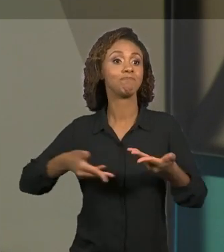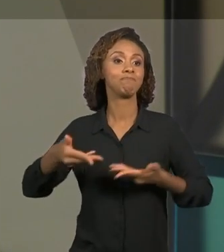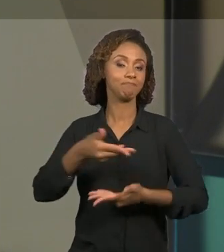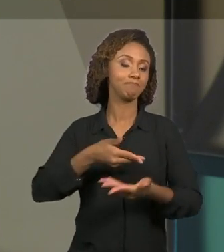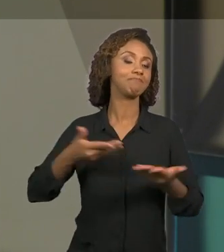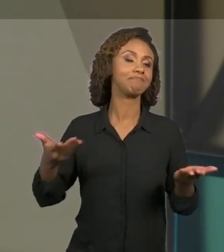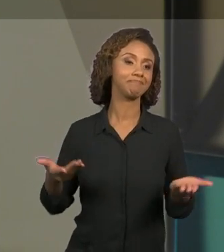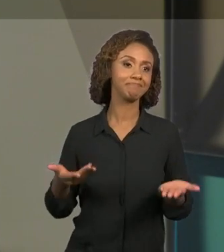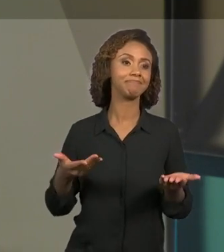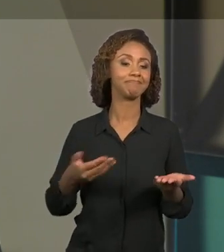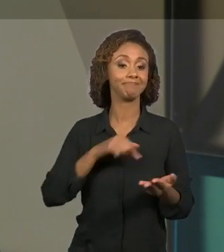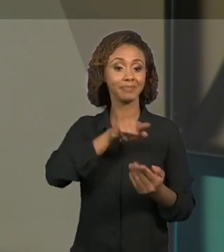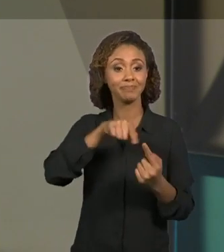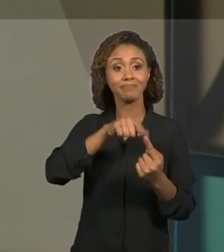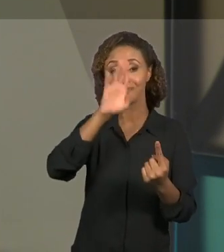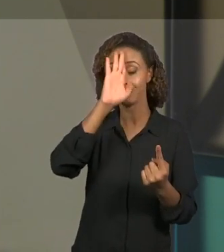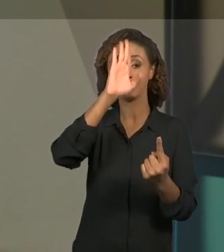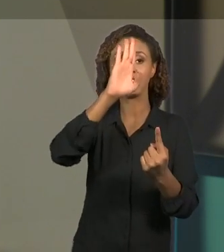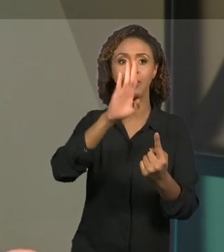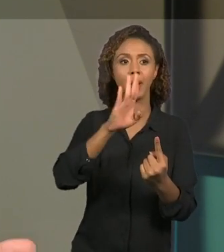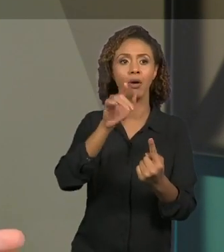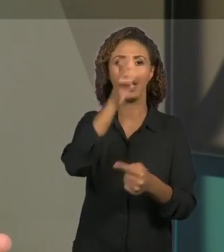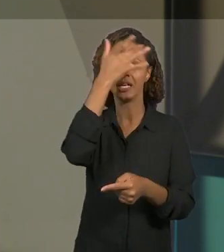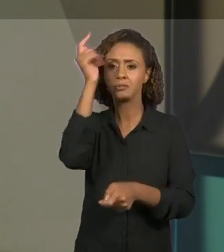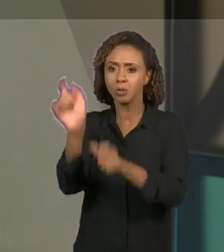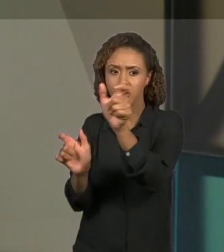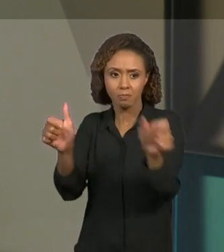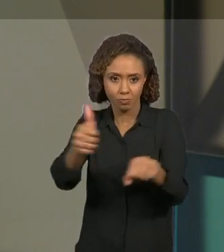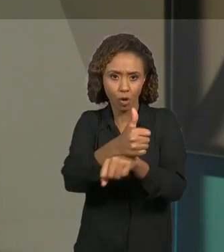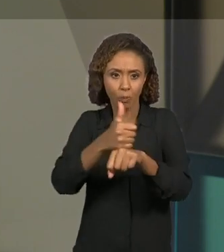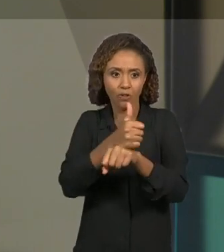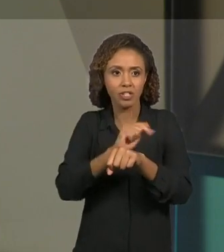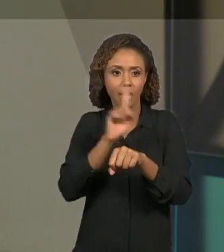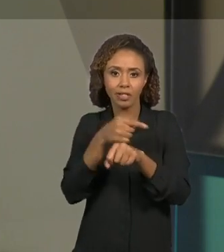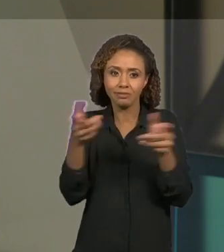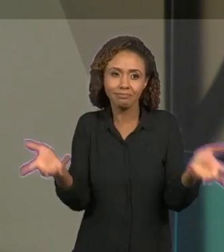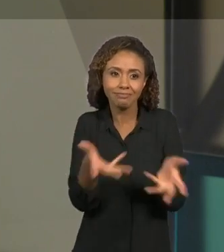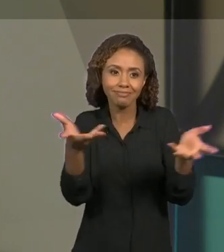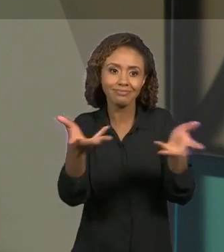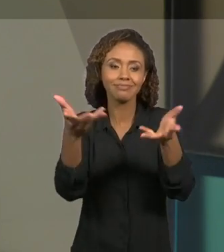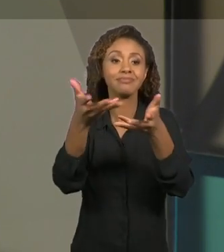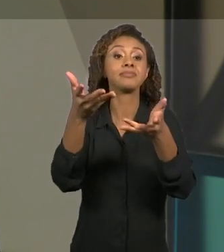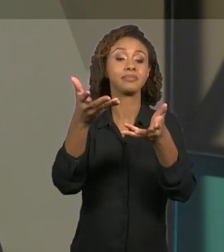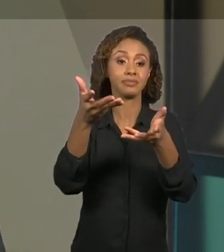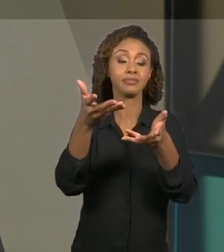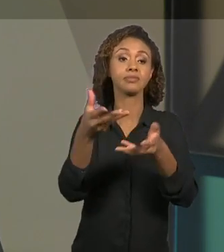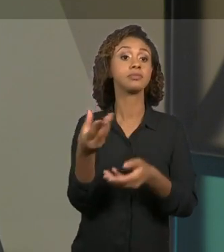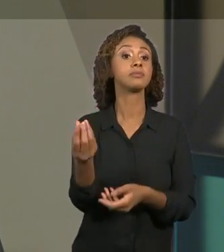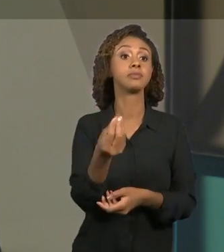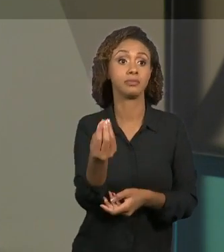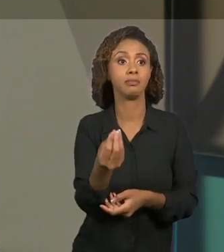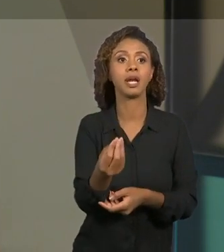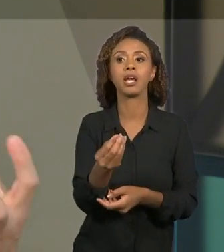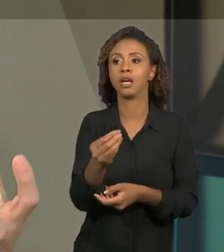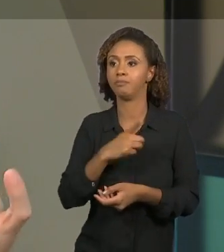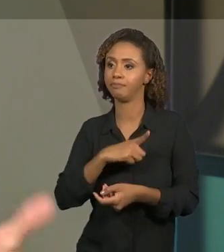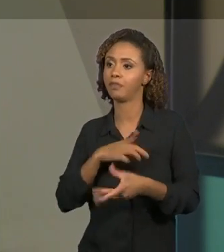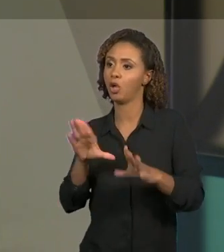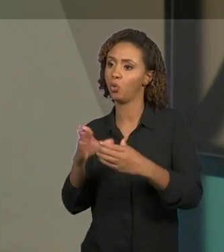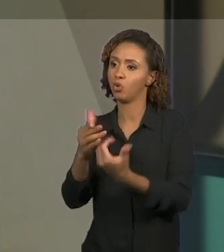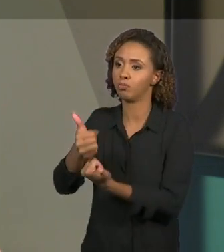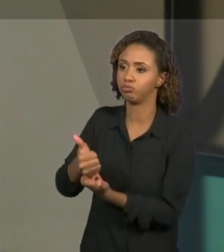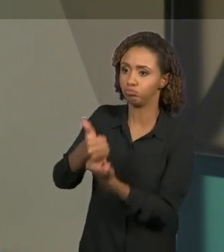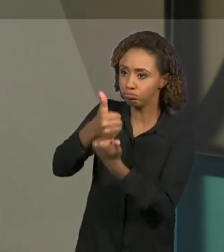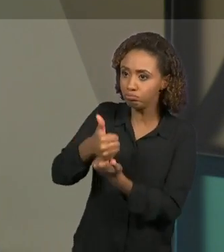essa questão né provocar esses profissionais por aquele esses profissionais junto a um suporte é capacitado